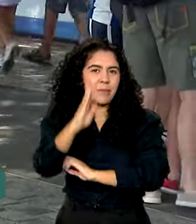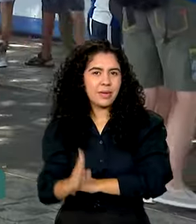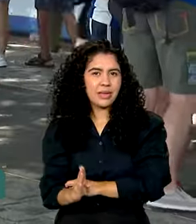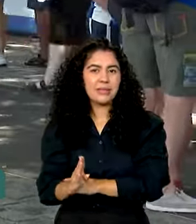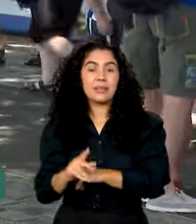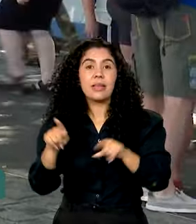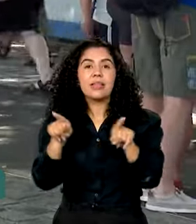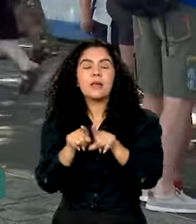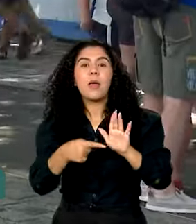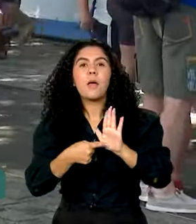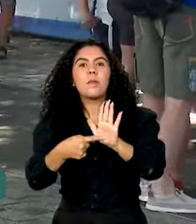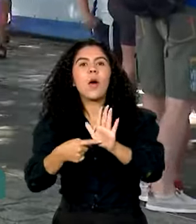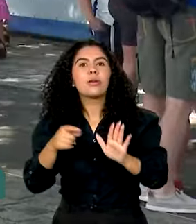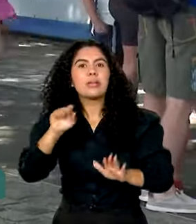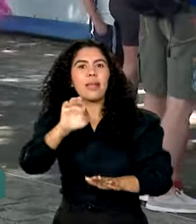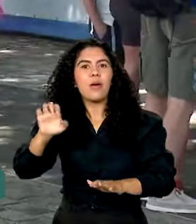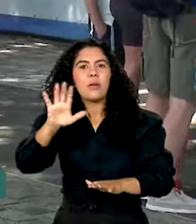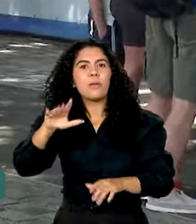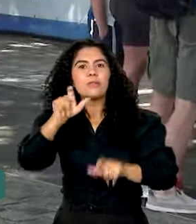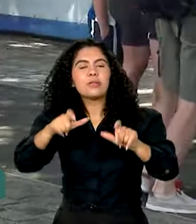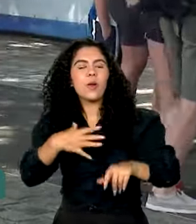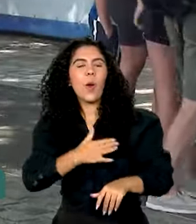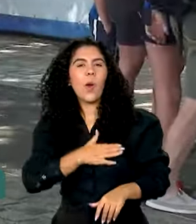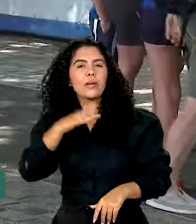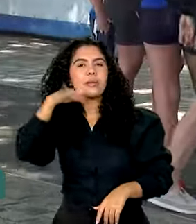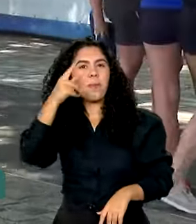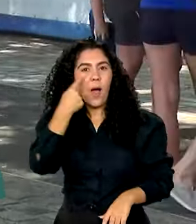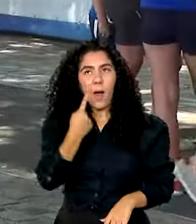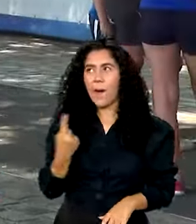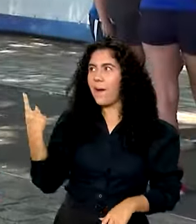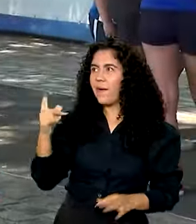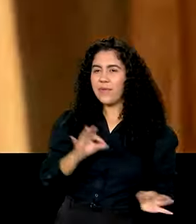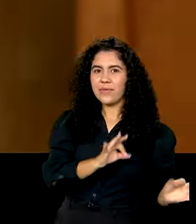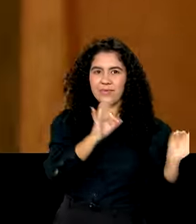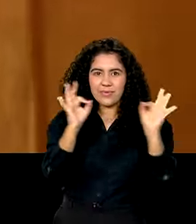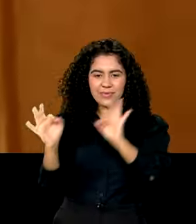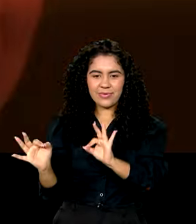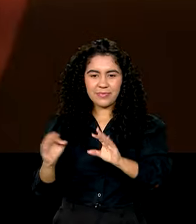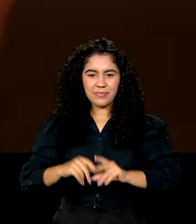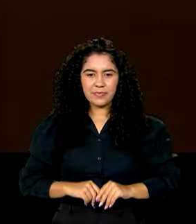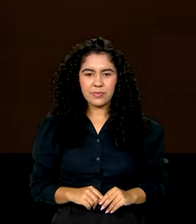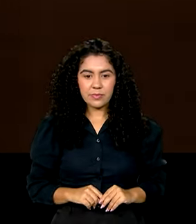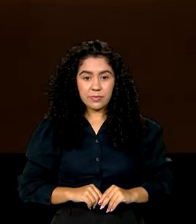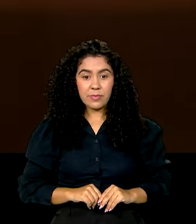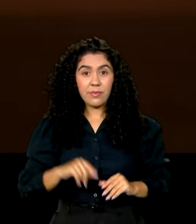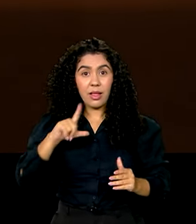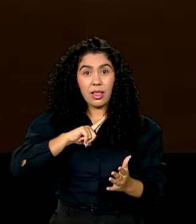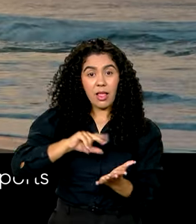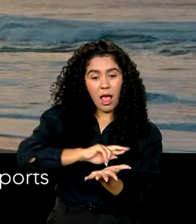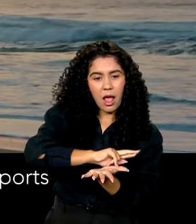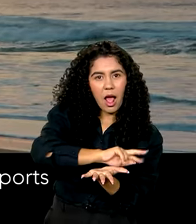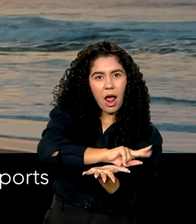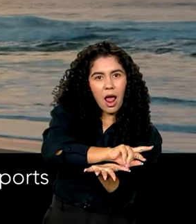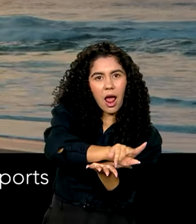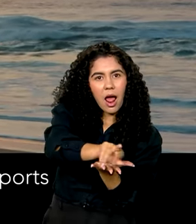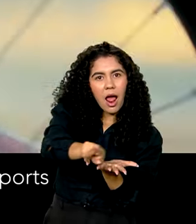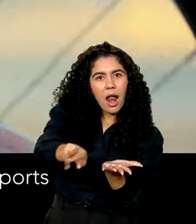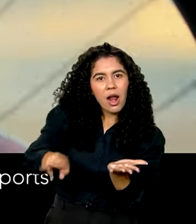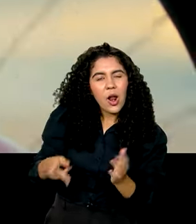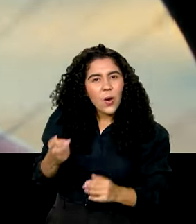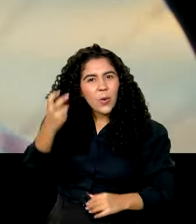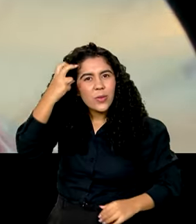dos europeus na América Latina. Confira agora na reportagem. A diversidade cultural, as